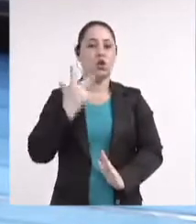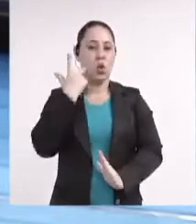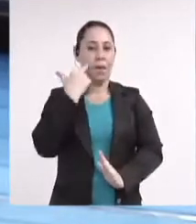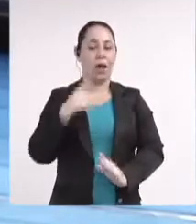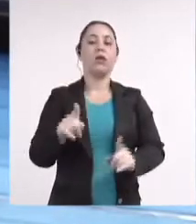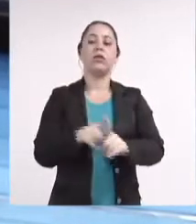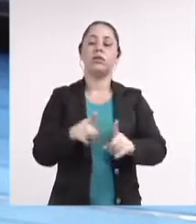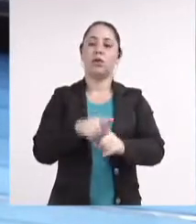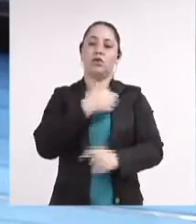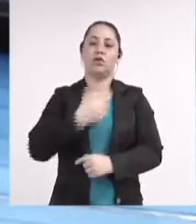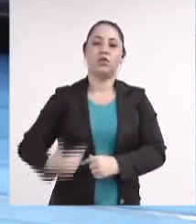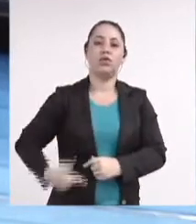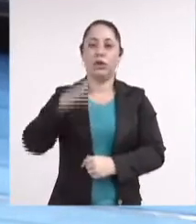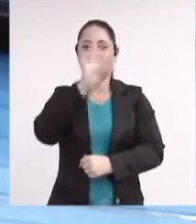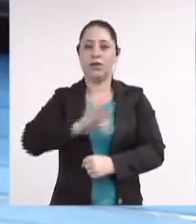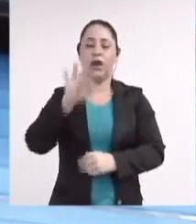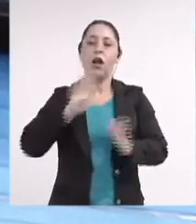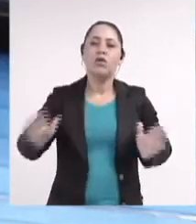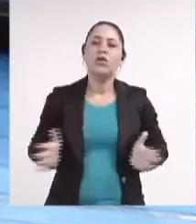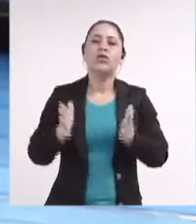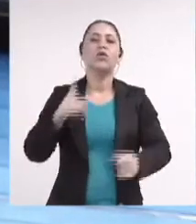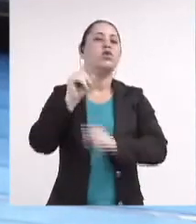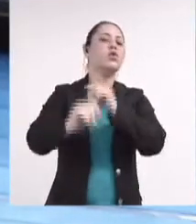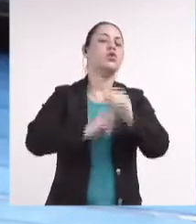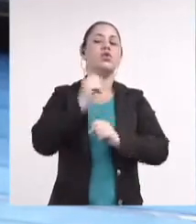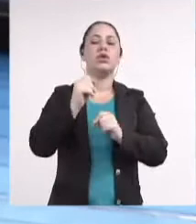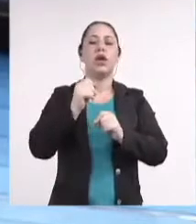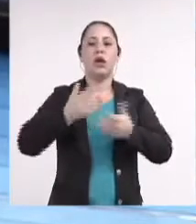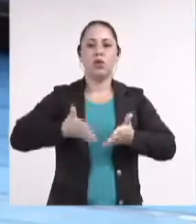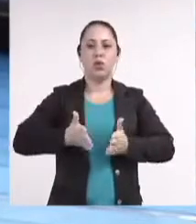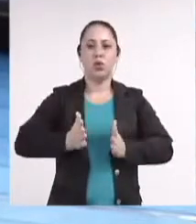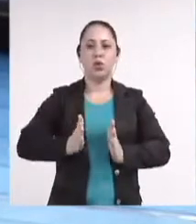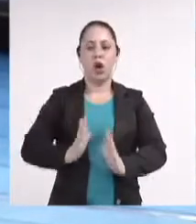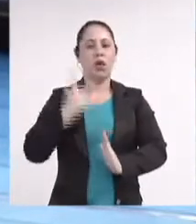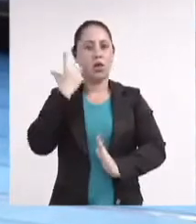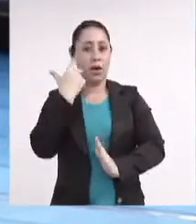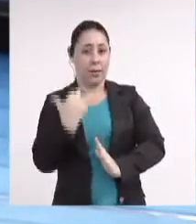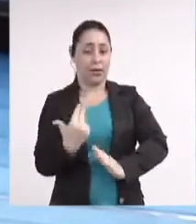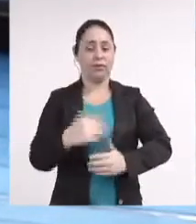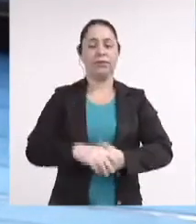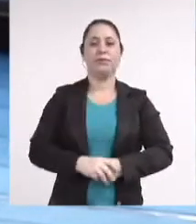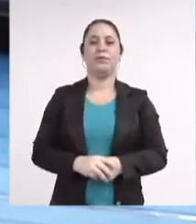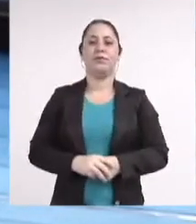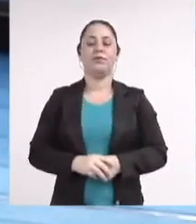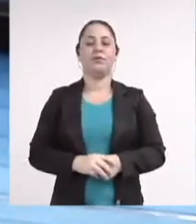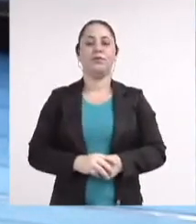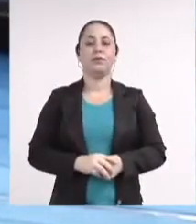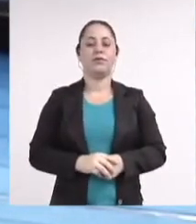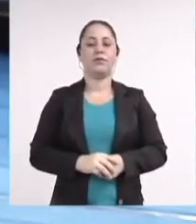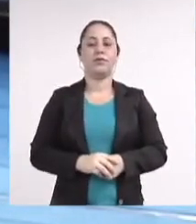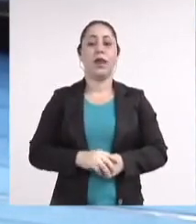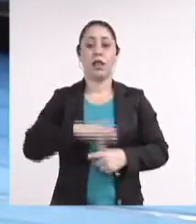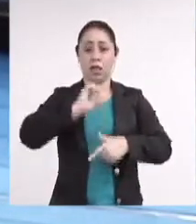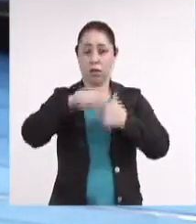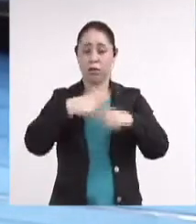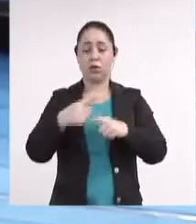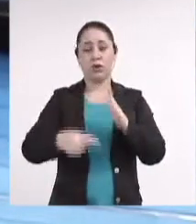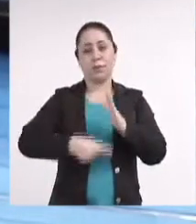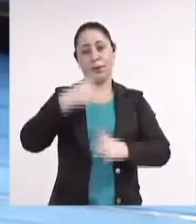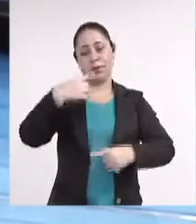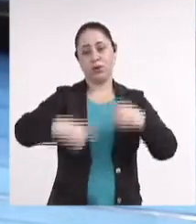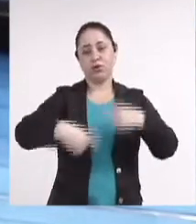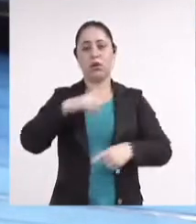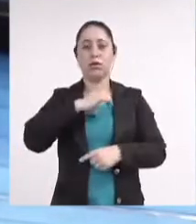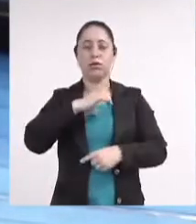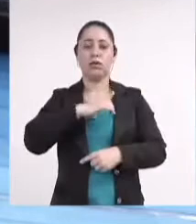já há muitos anos tem incentivado a realização de partos normais. Na sequência aqui do Primeira Discussão,